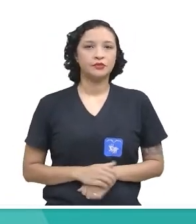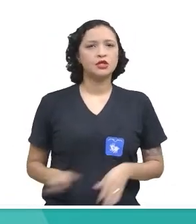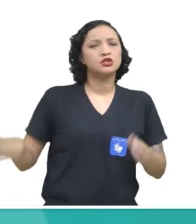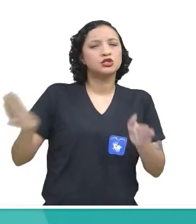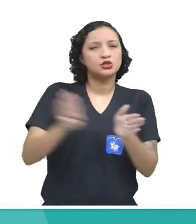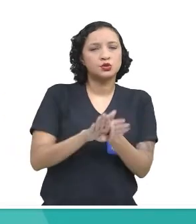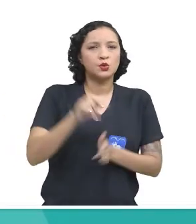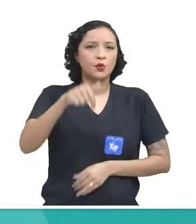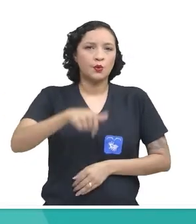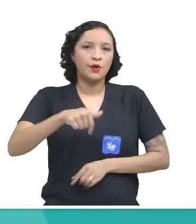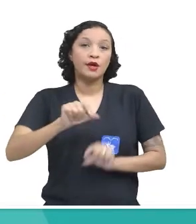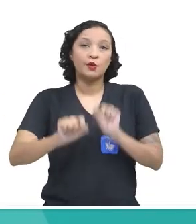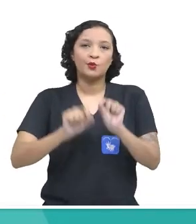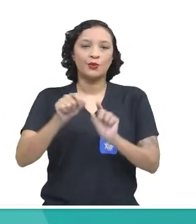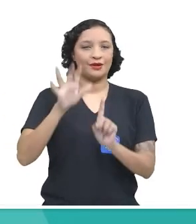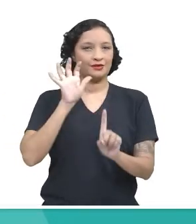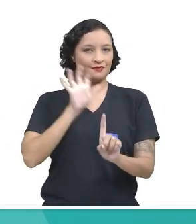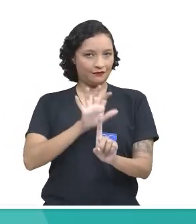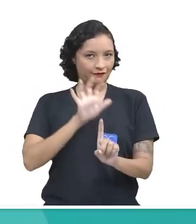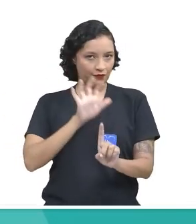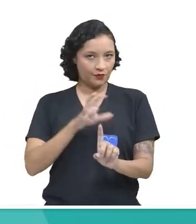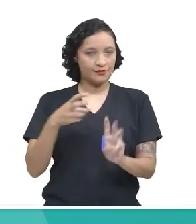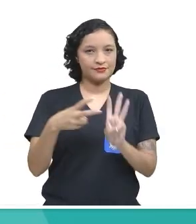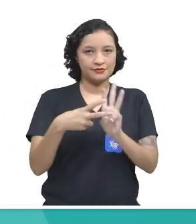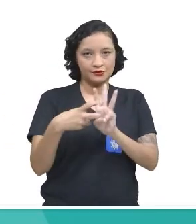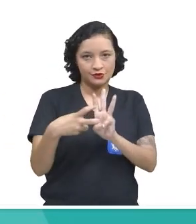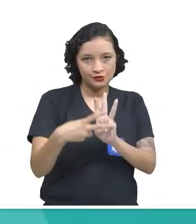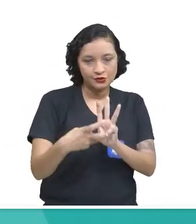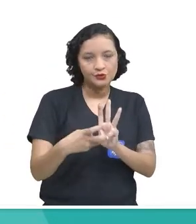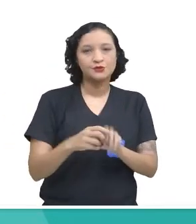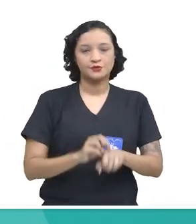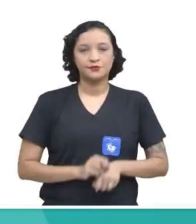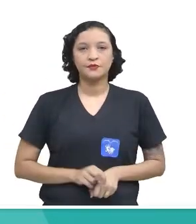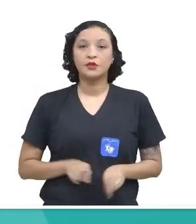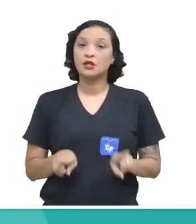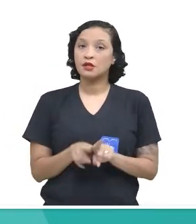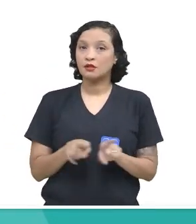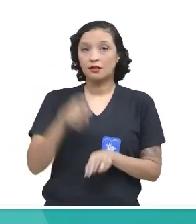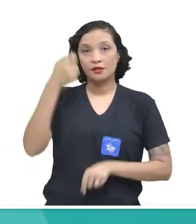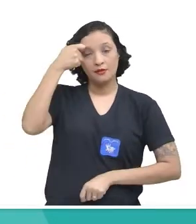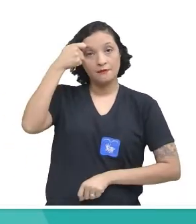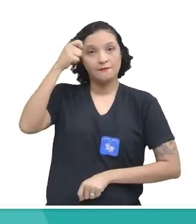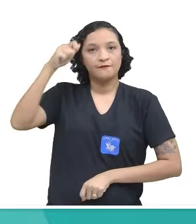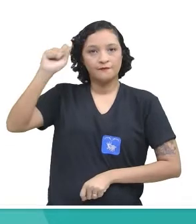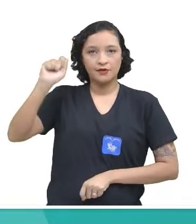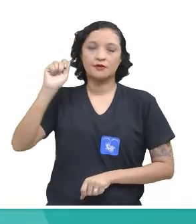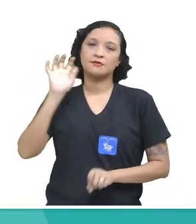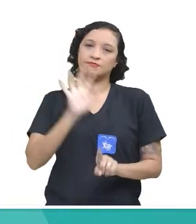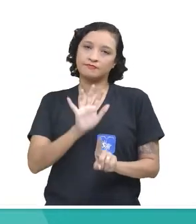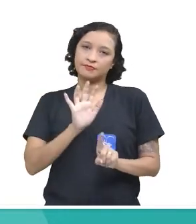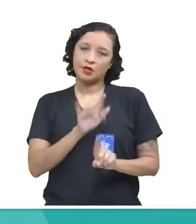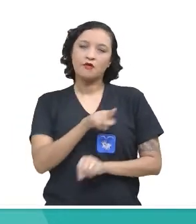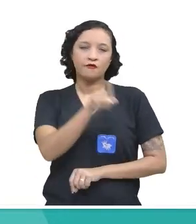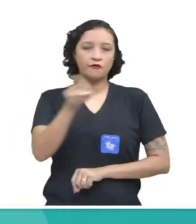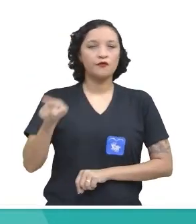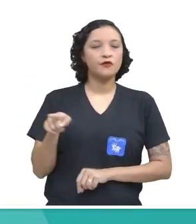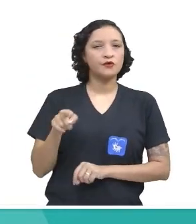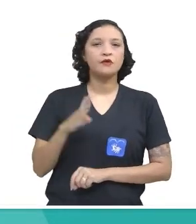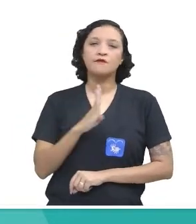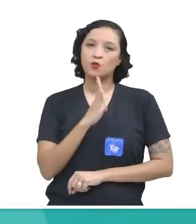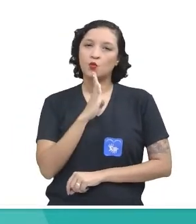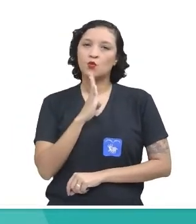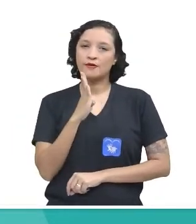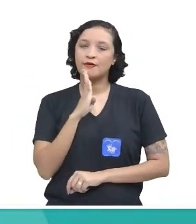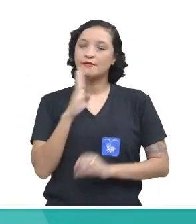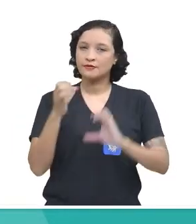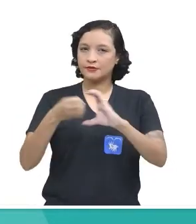quê? Algumas influências indígenas e também africanas. E vocês vão identificar essas